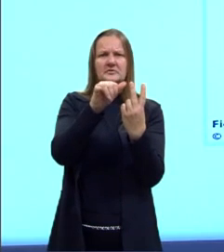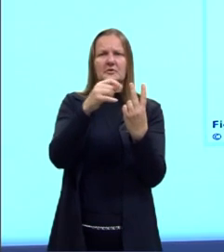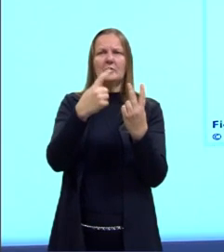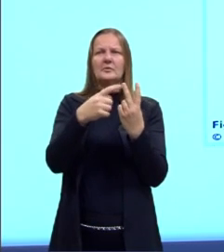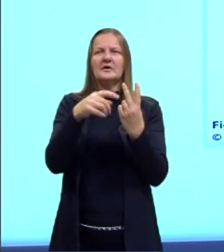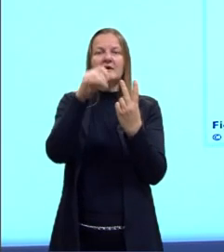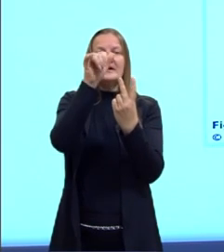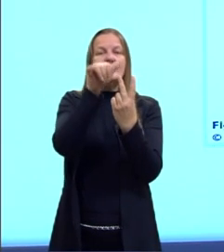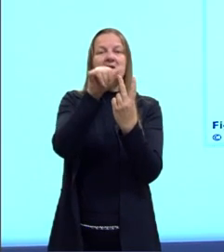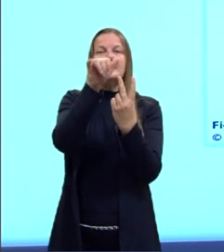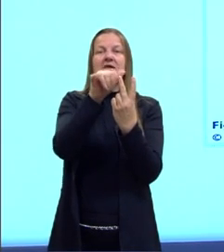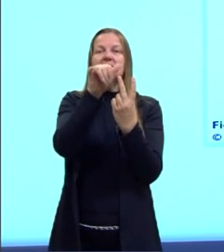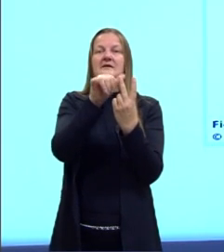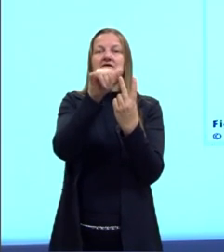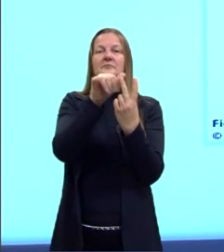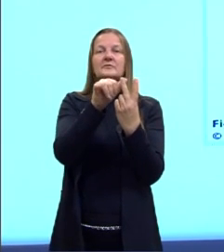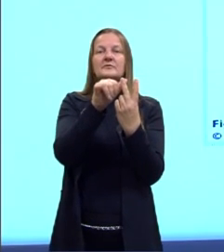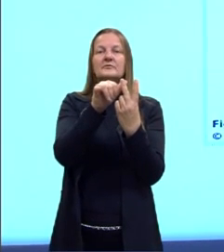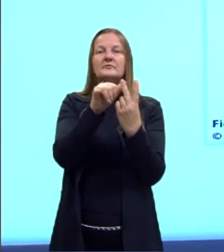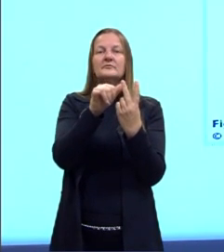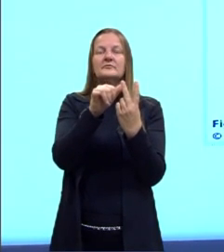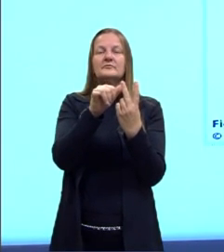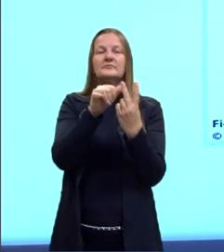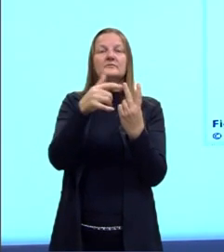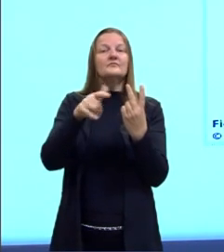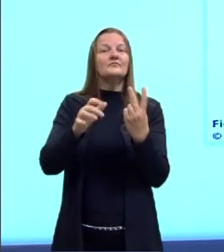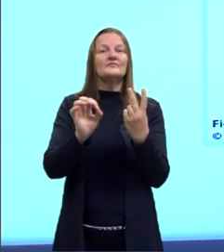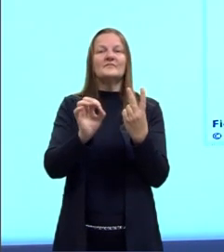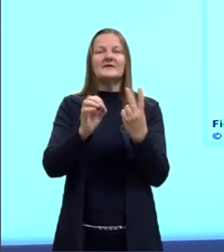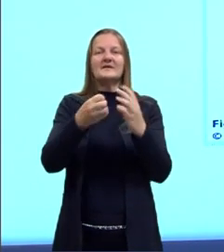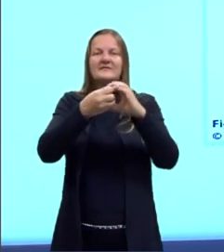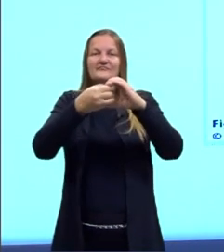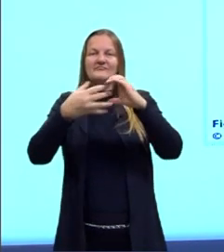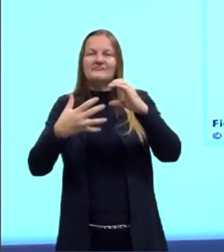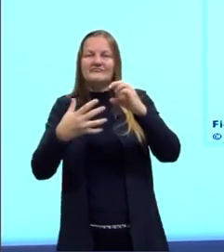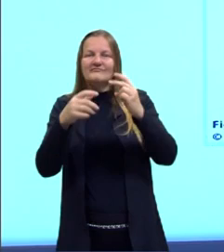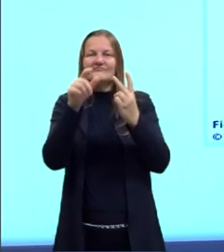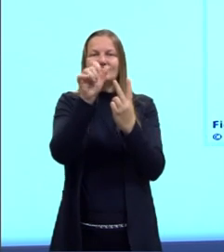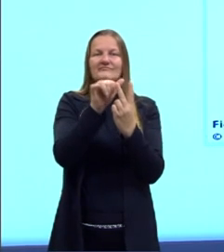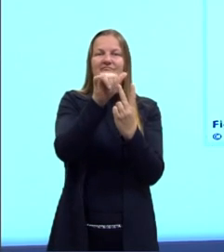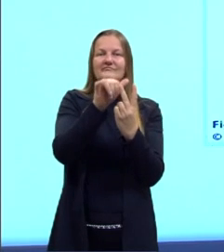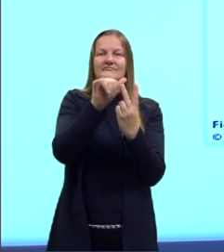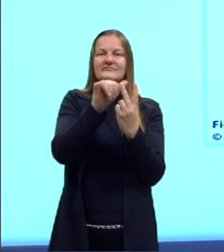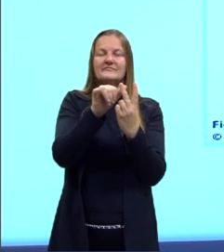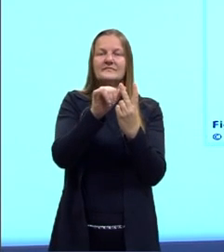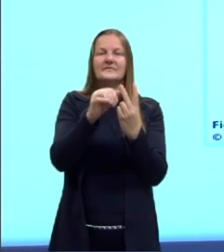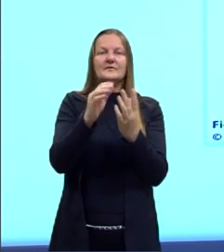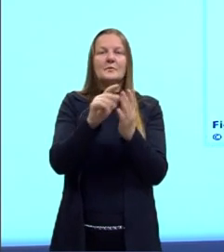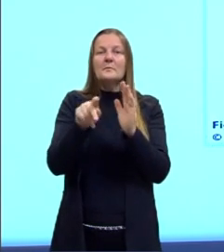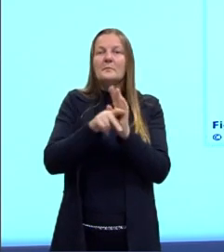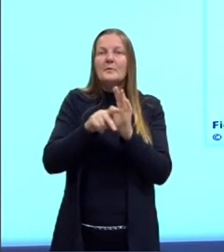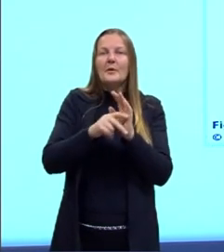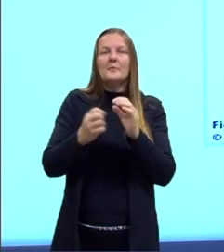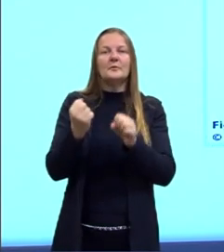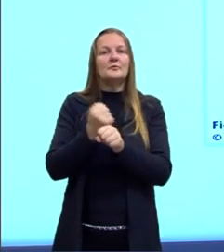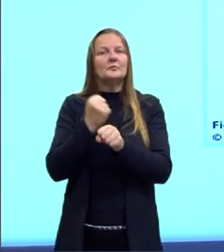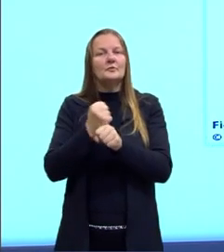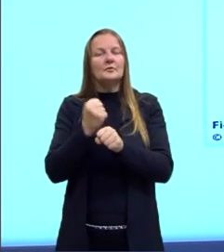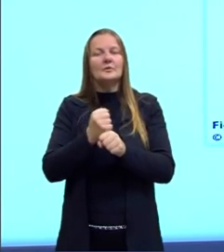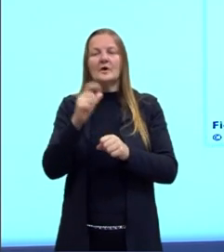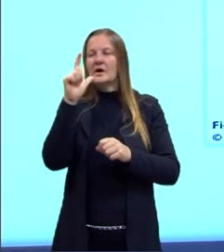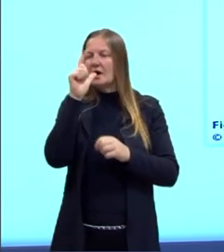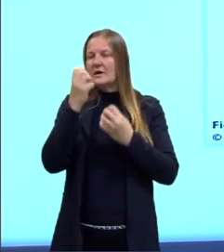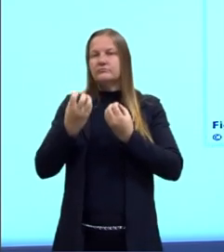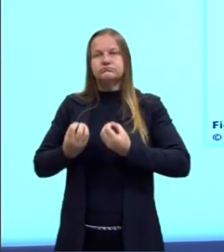não tem esse Gene sry então não tenho desse Gene não vai ser produzido o